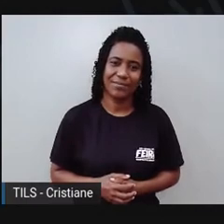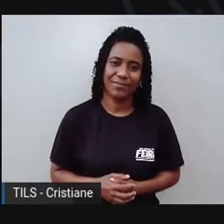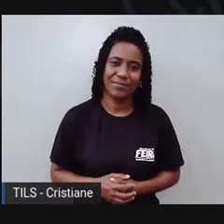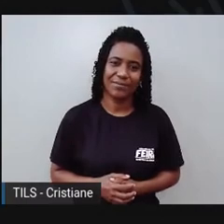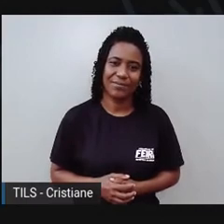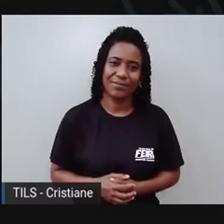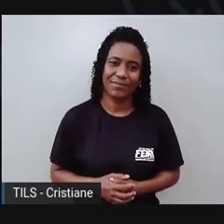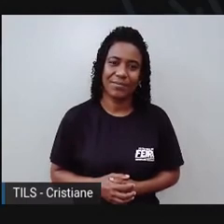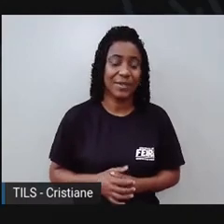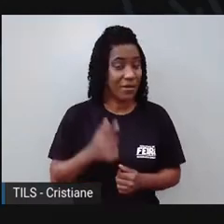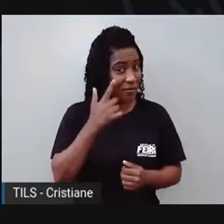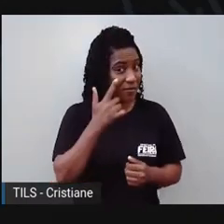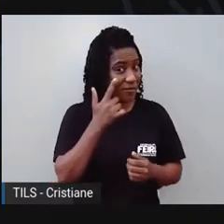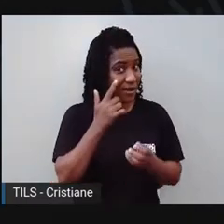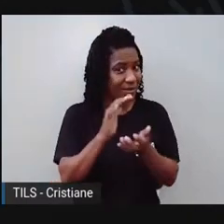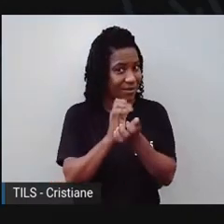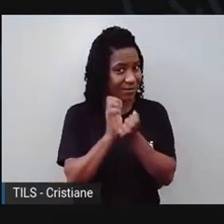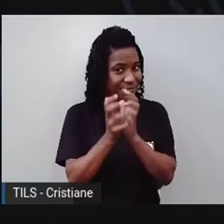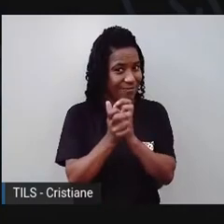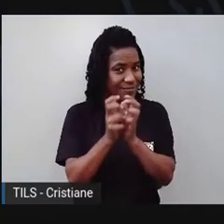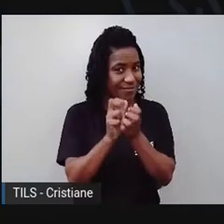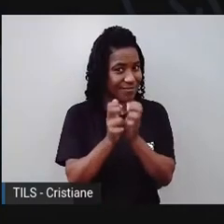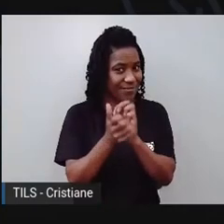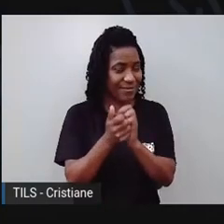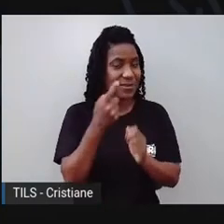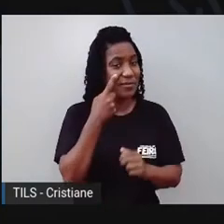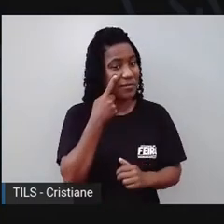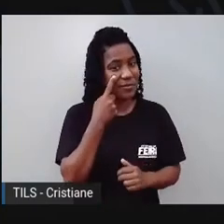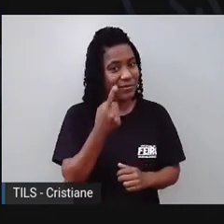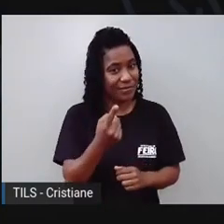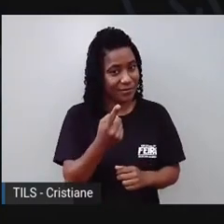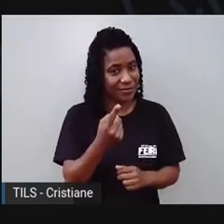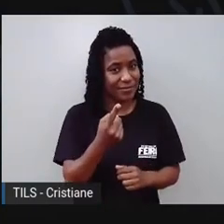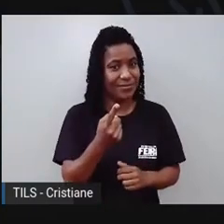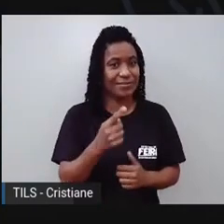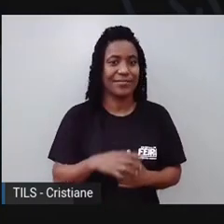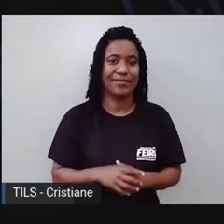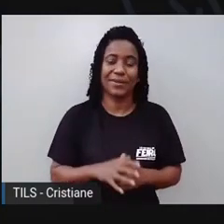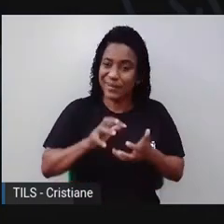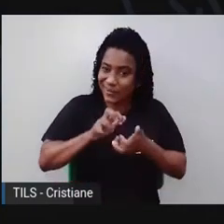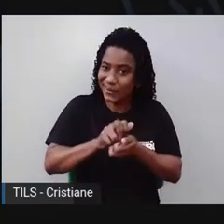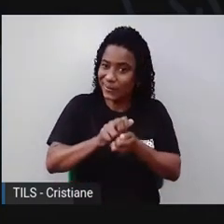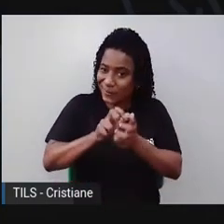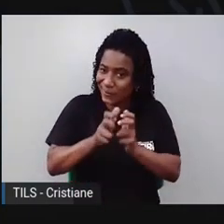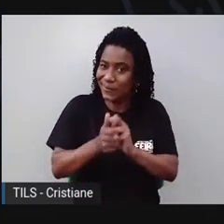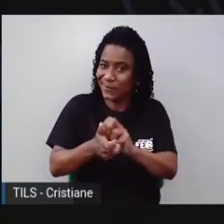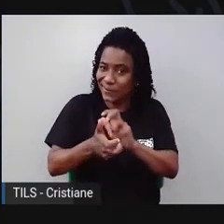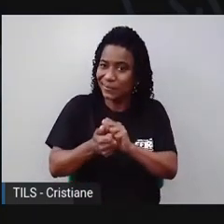Vamos ver se ela vai grudar na mão. Se grudar, vai ter que amassar mais ainda.